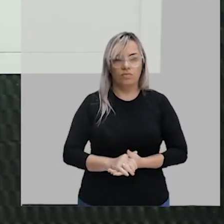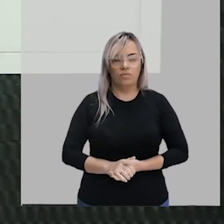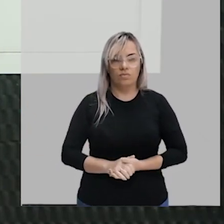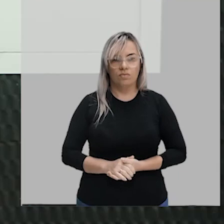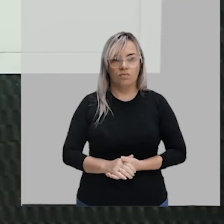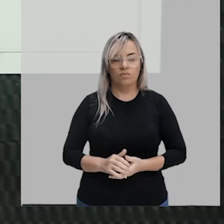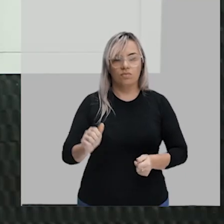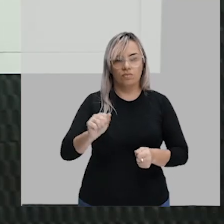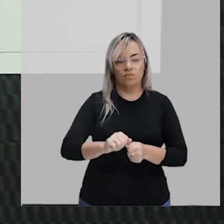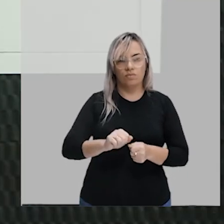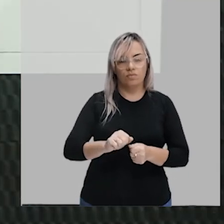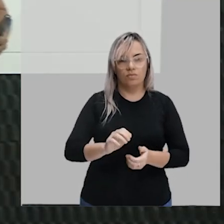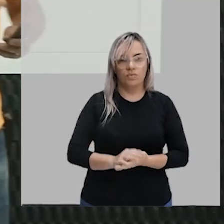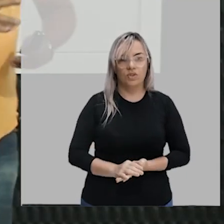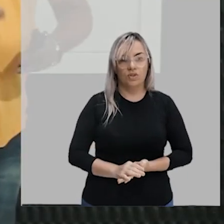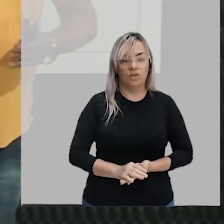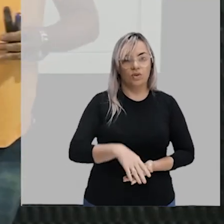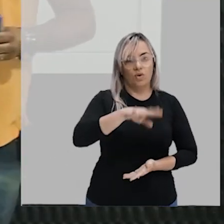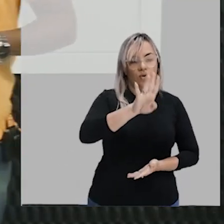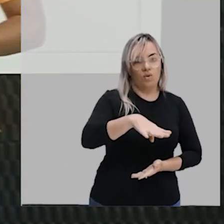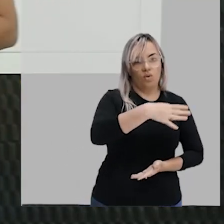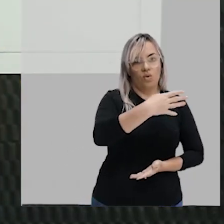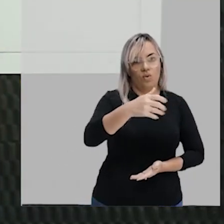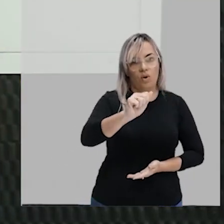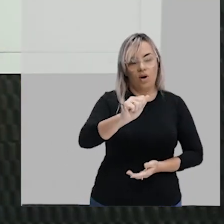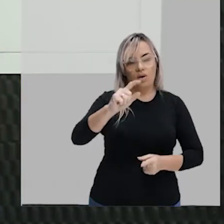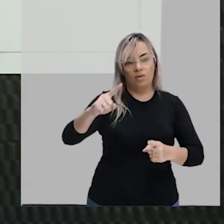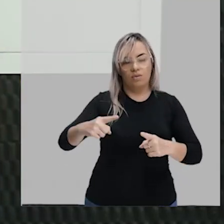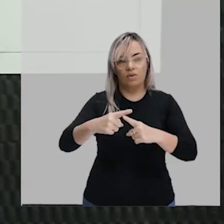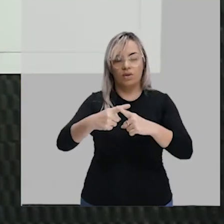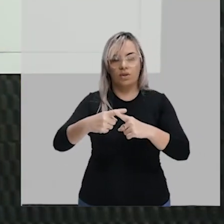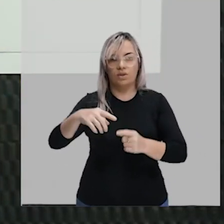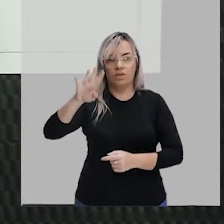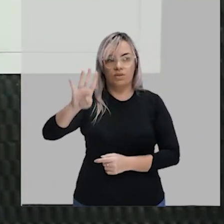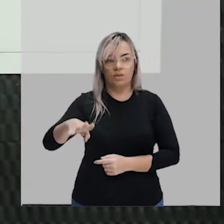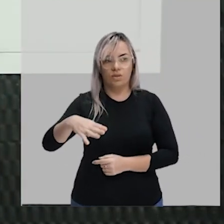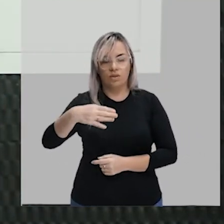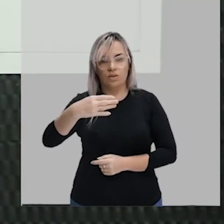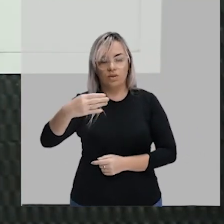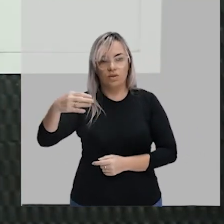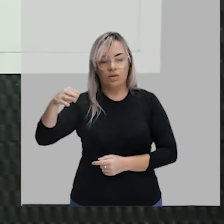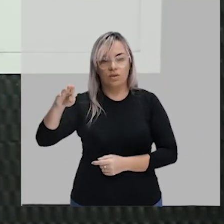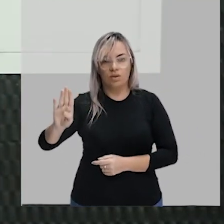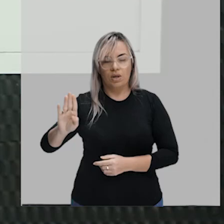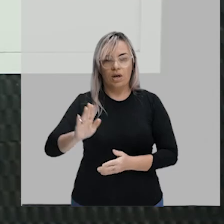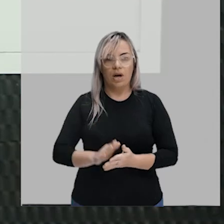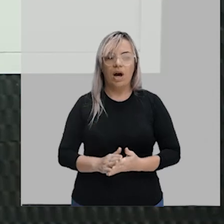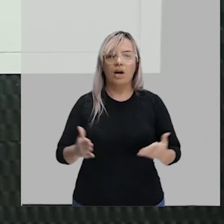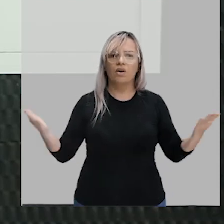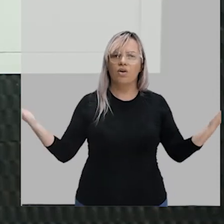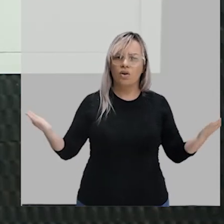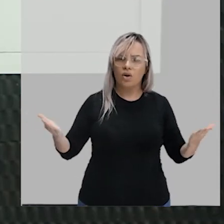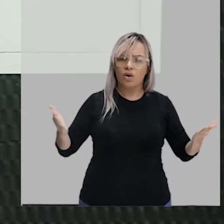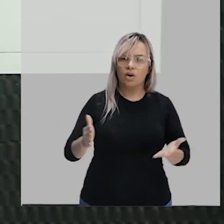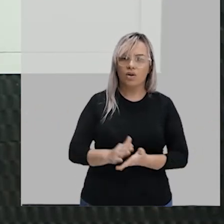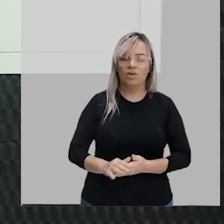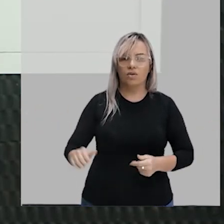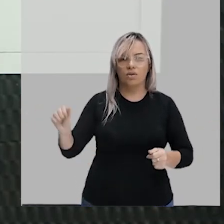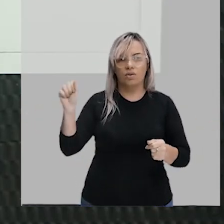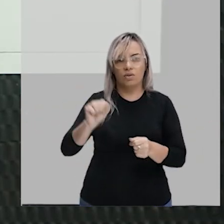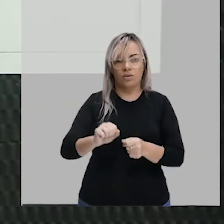fez o A vezes o B. Vamos ver o B vezes o A. Eu falei no começo da aula que não existia comutativa, né?